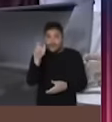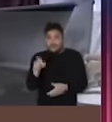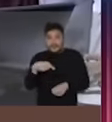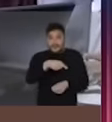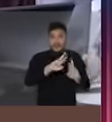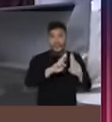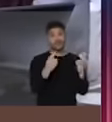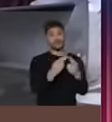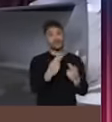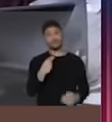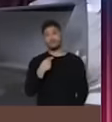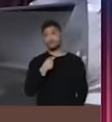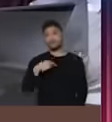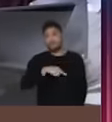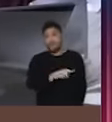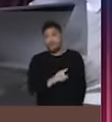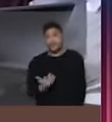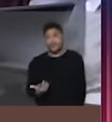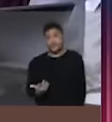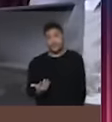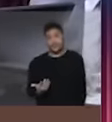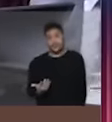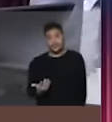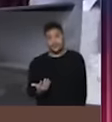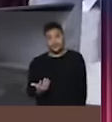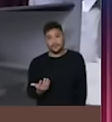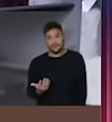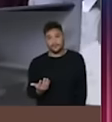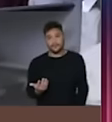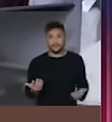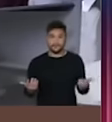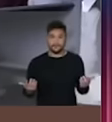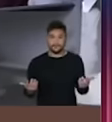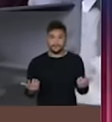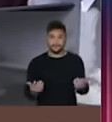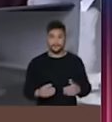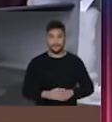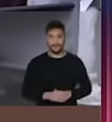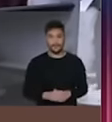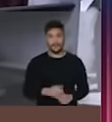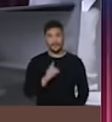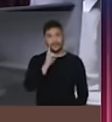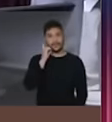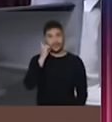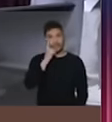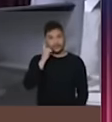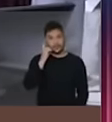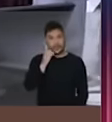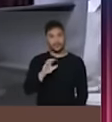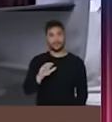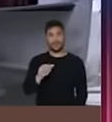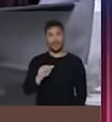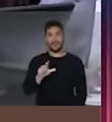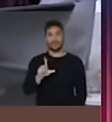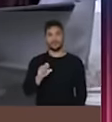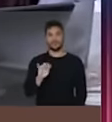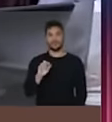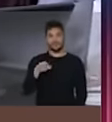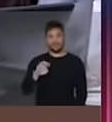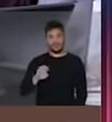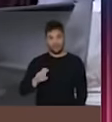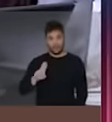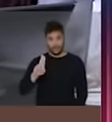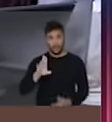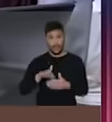outros empresários vão sentir na sambi qua o alívio que os irmãos Esley tiveram na carne o